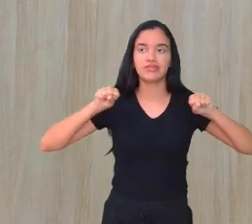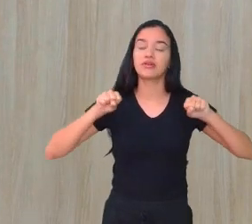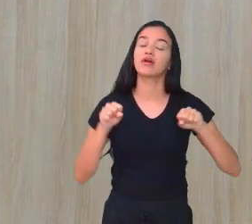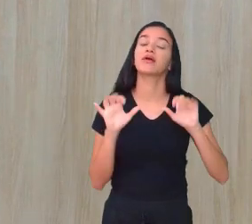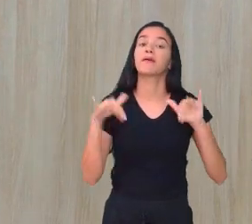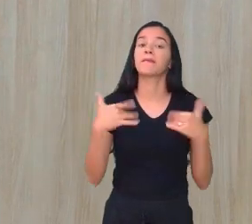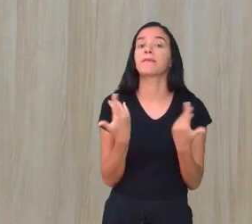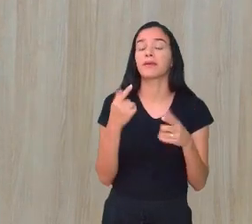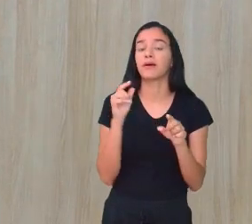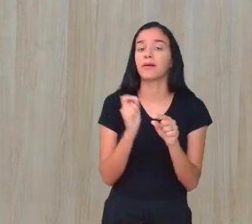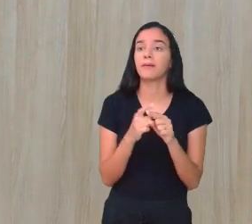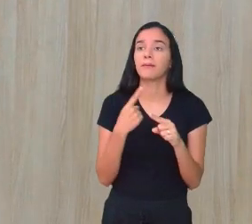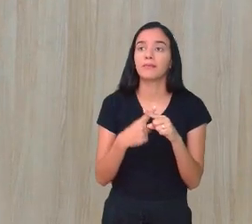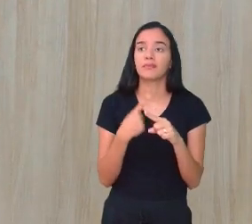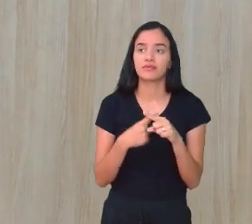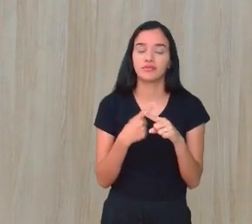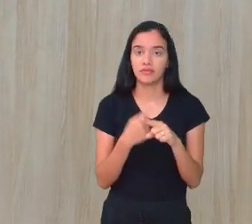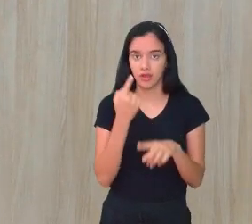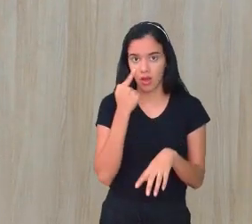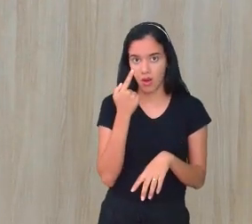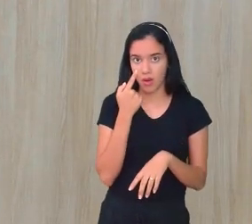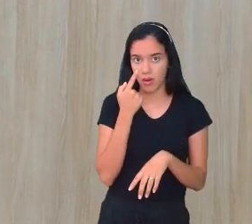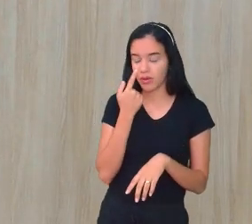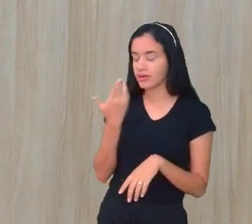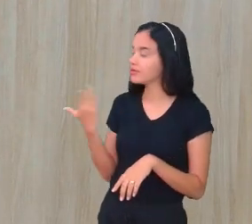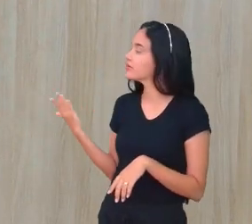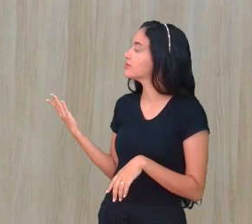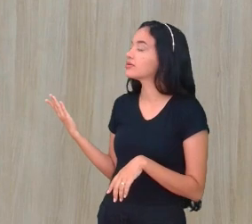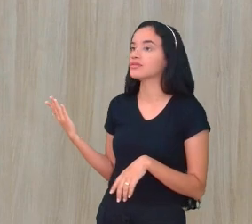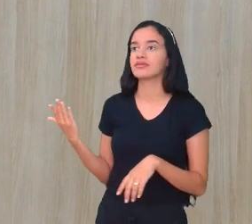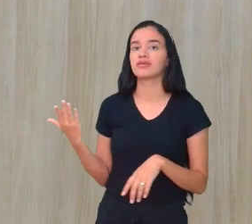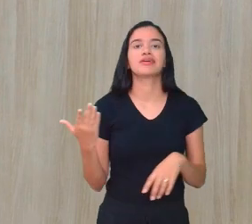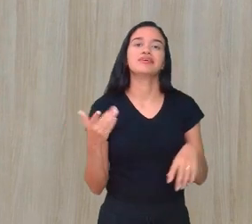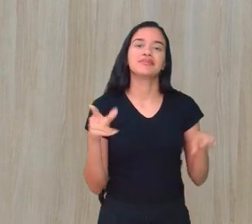para poder fazer aquele rolamento. Mesma coisa